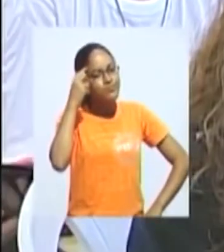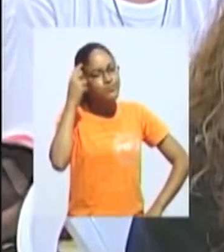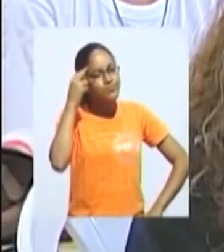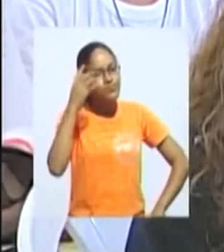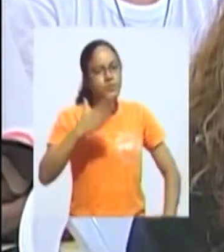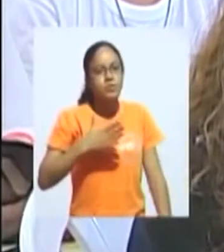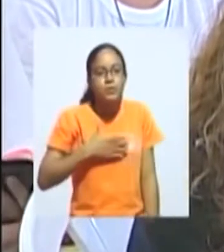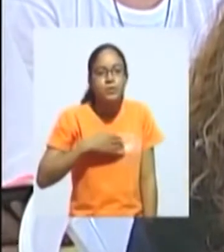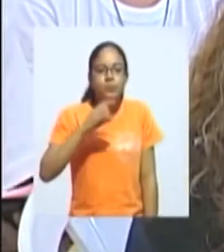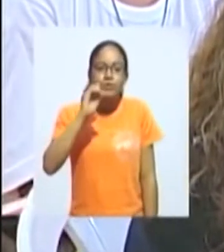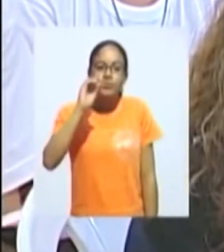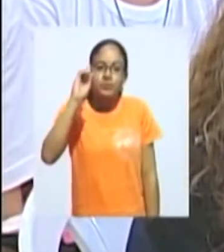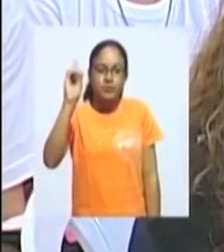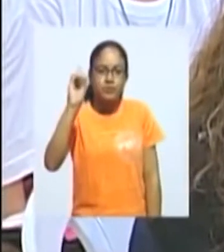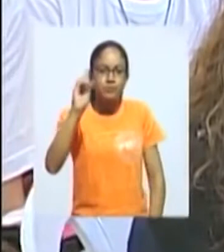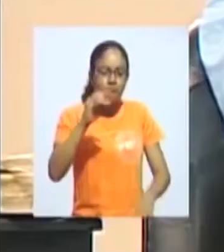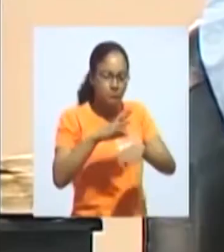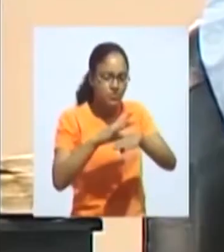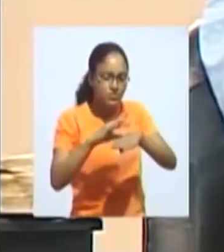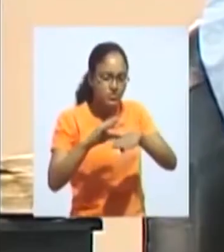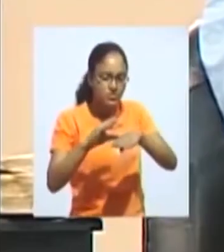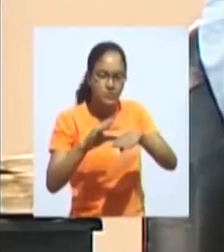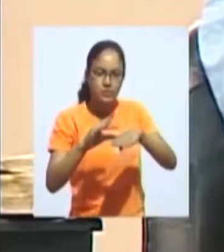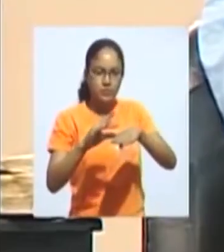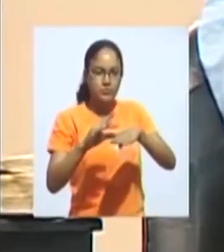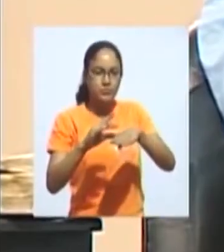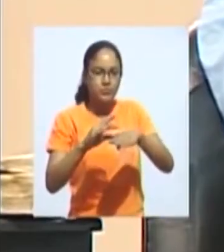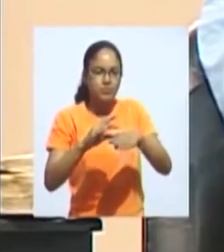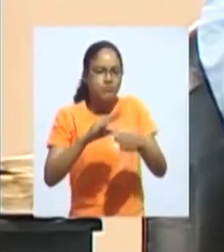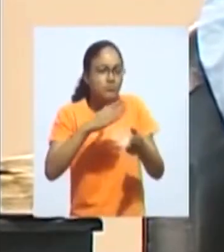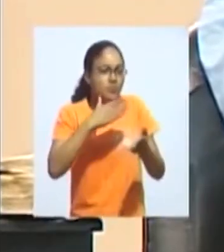essa doença me tirou tudo.